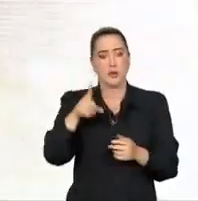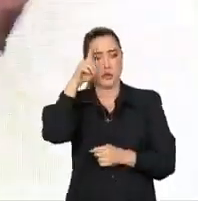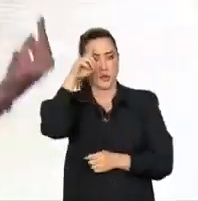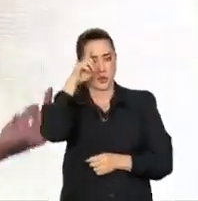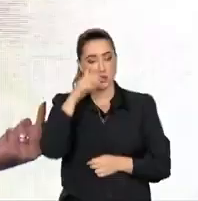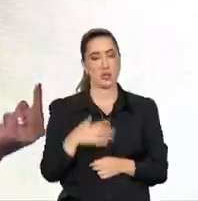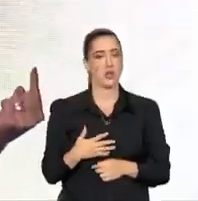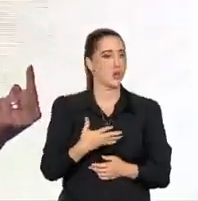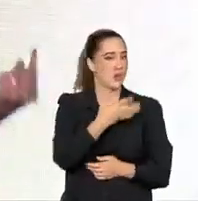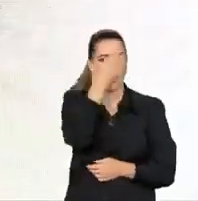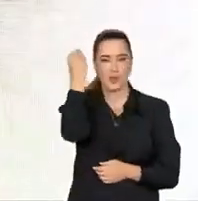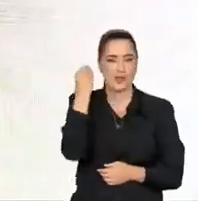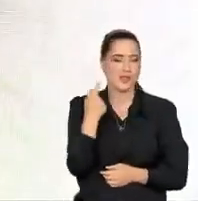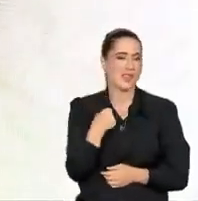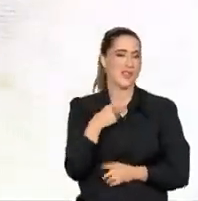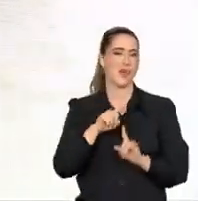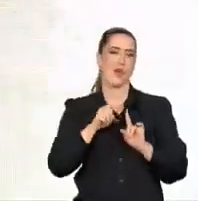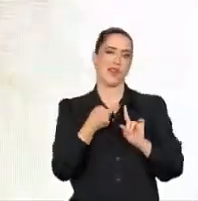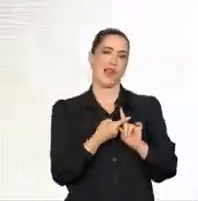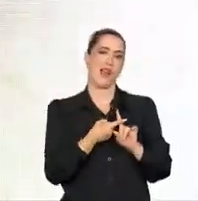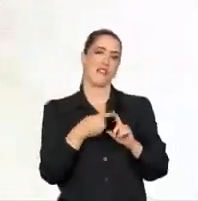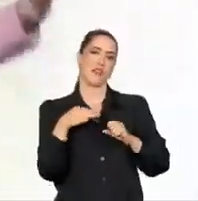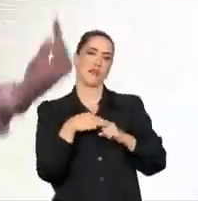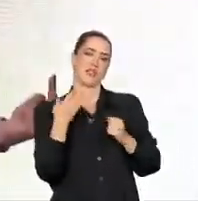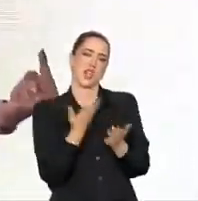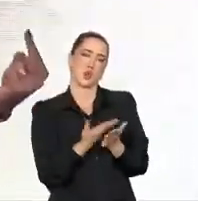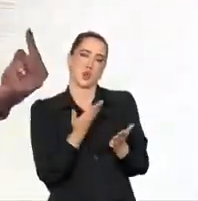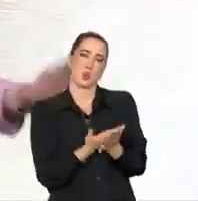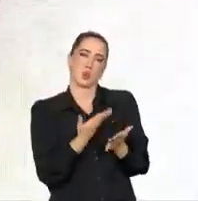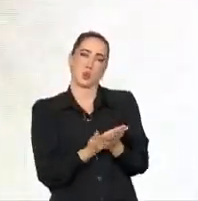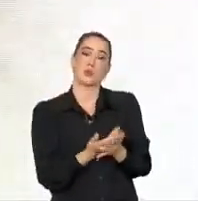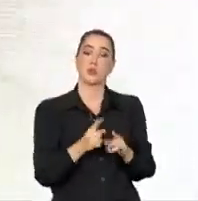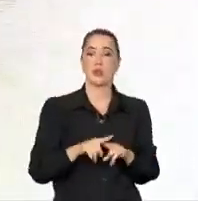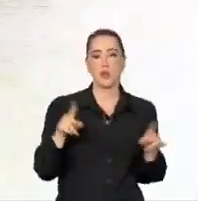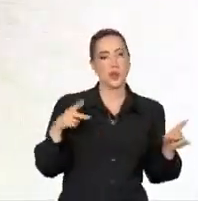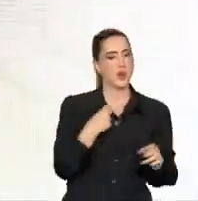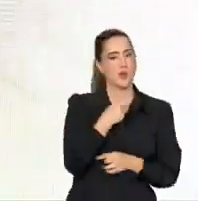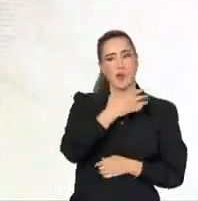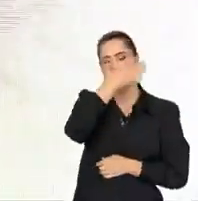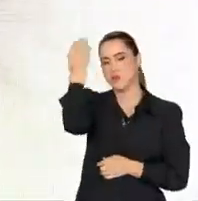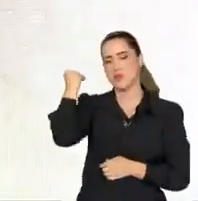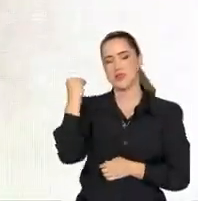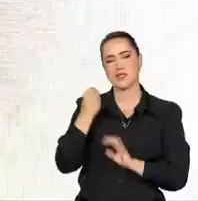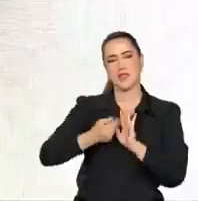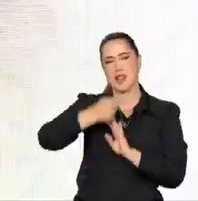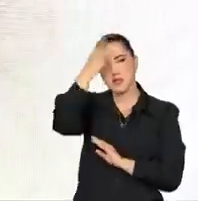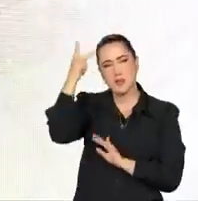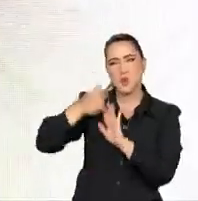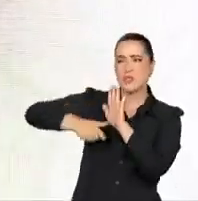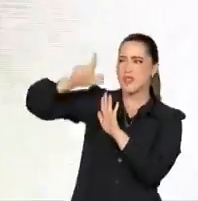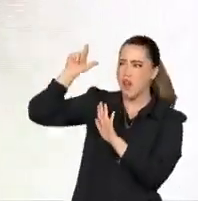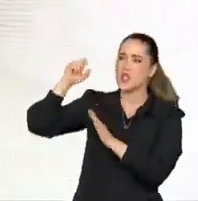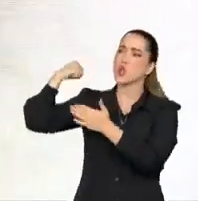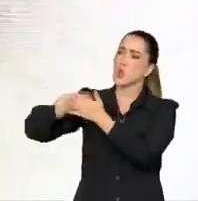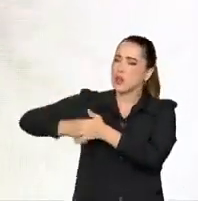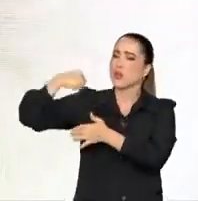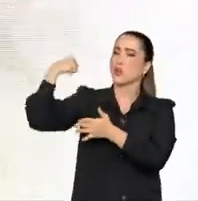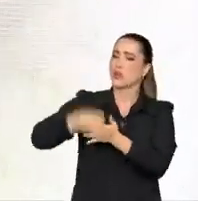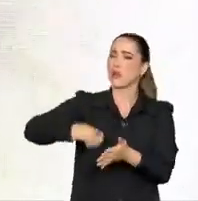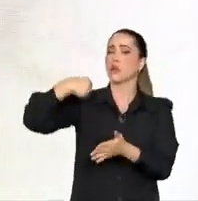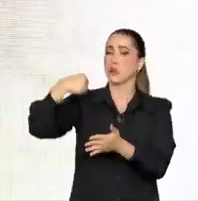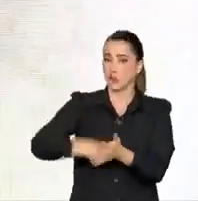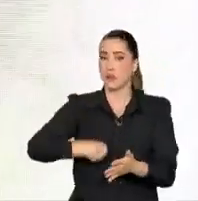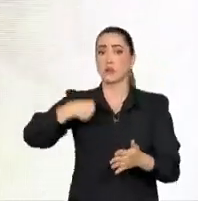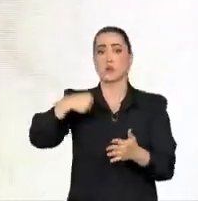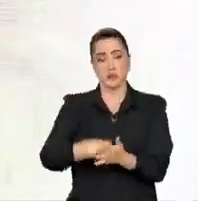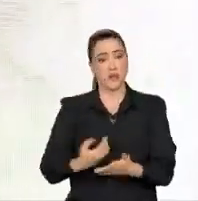terminando o mestrado. E eu não posso esquecer, em hipótese nenhuma, quem veio antes de mim para que eu pudesse estar aqui hoje. Então, é essa diferença que eu